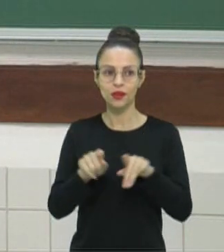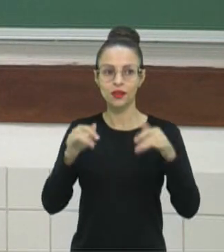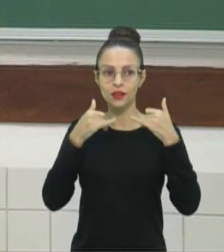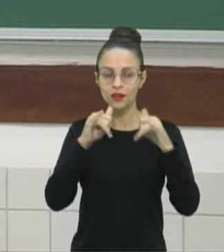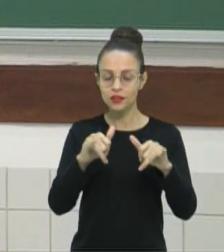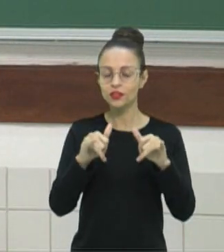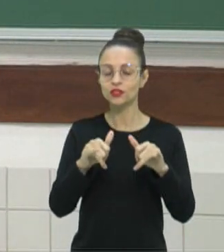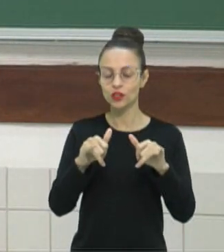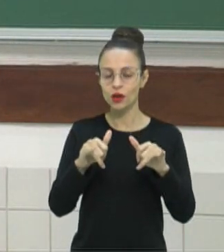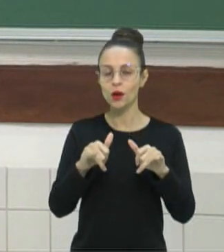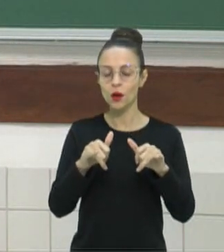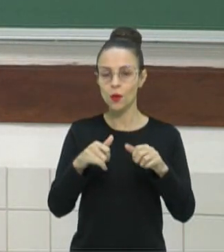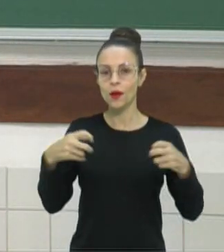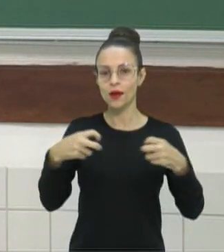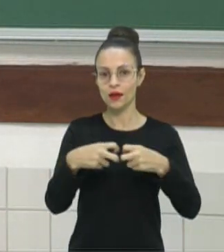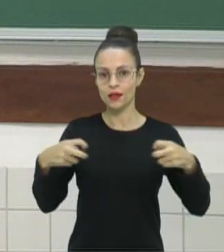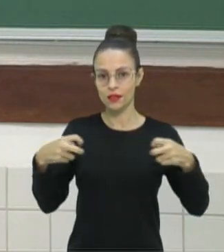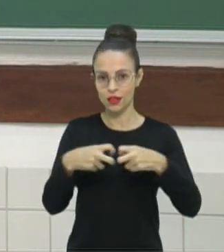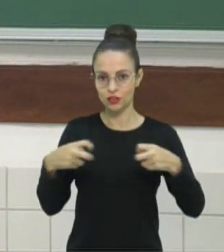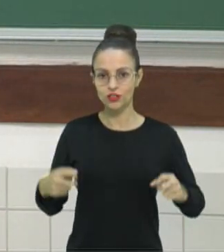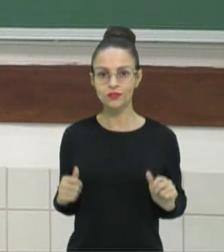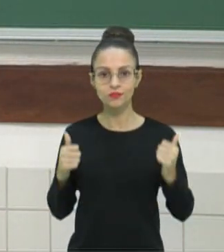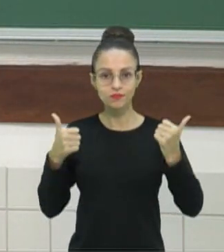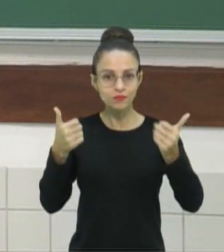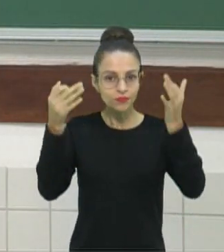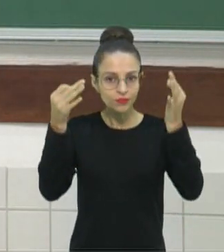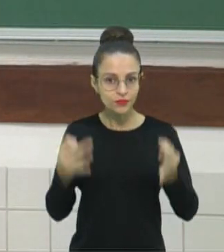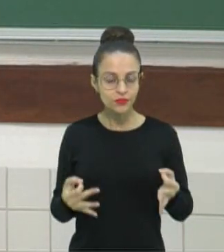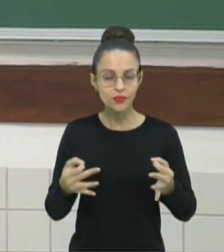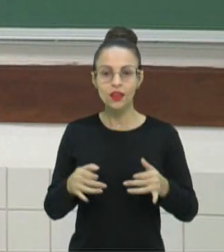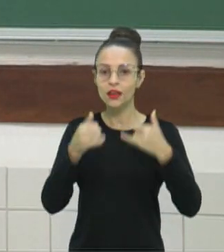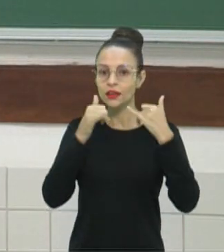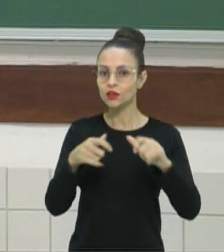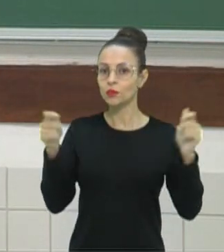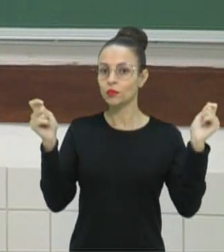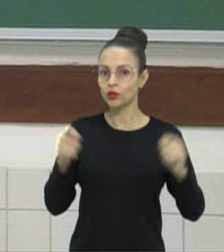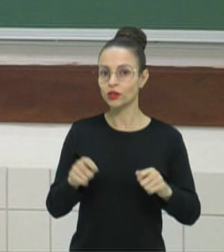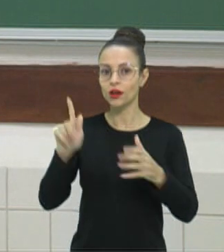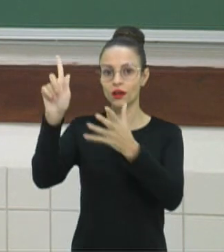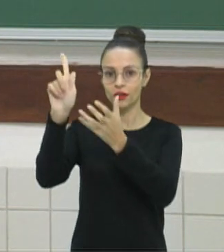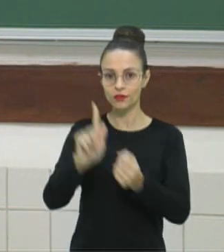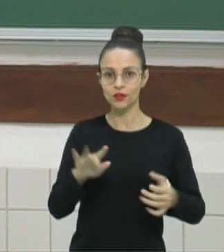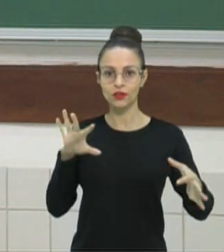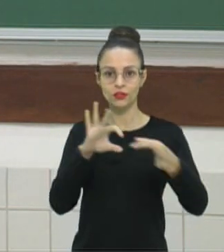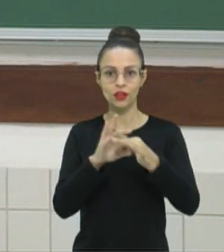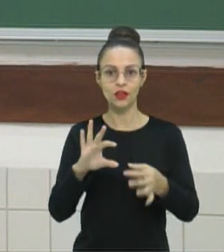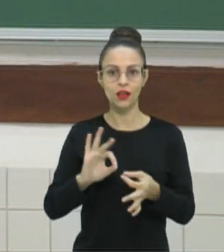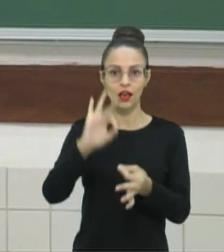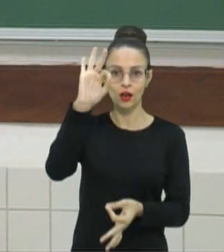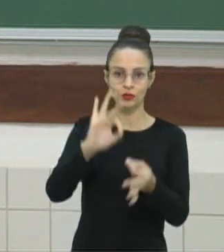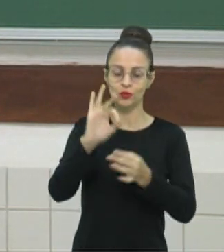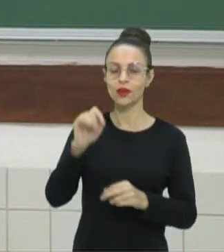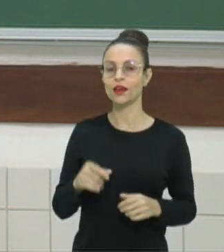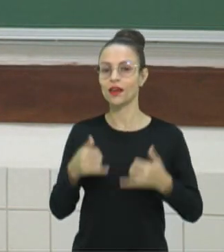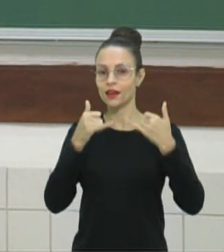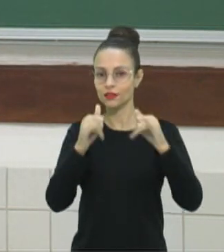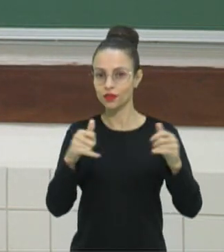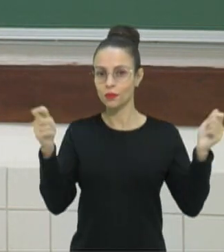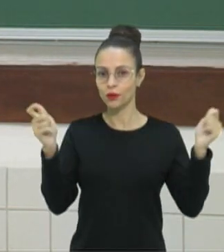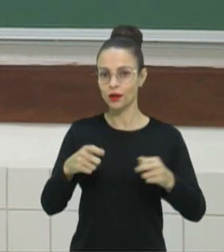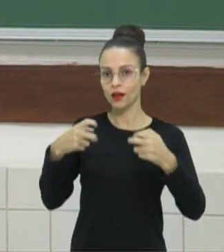sobre a energia potencial elástica, certo? Energia potencial gravitacional associada à altura e energia